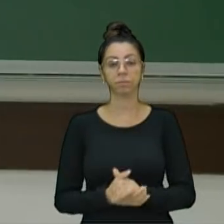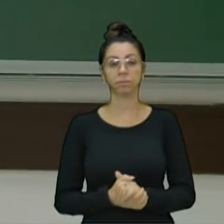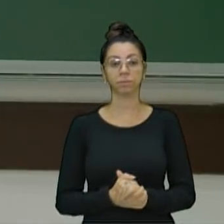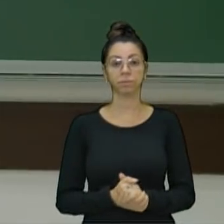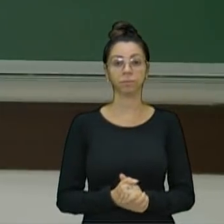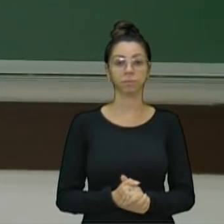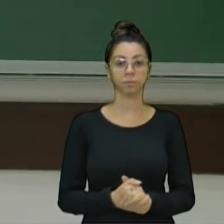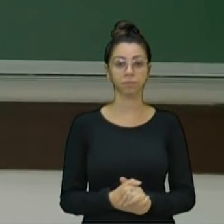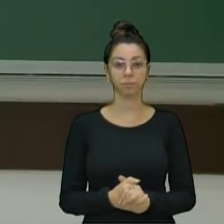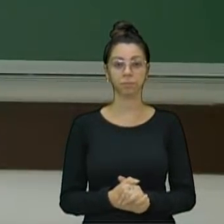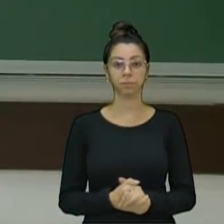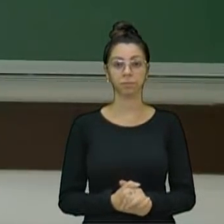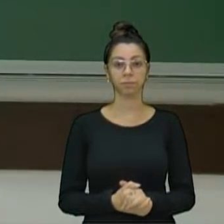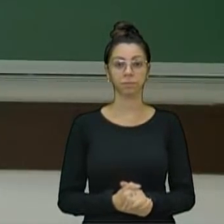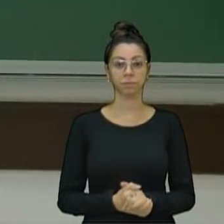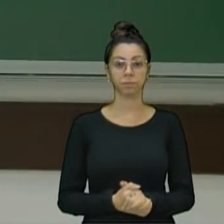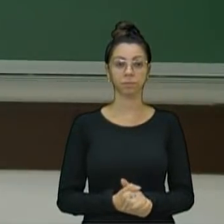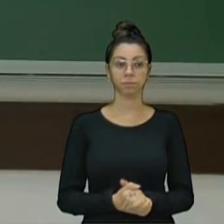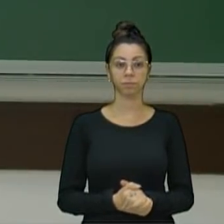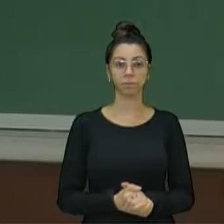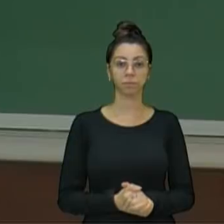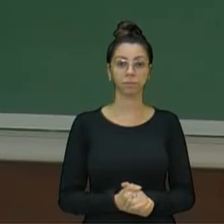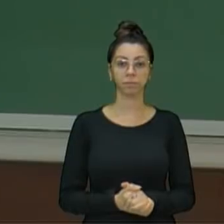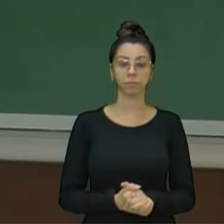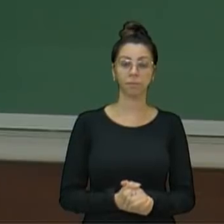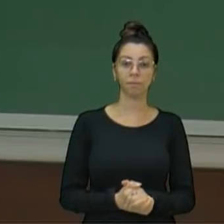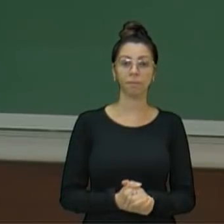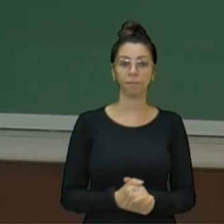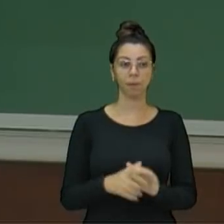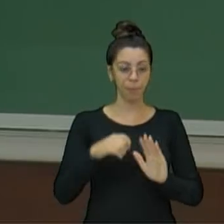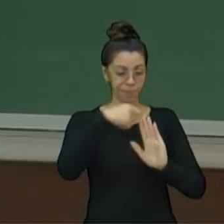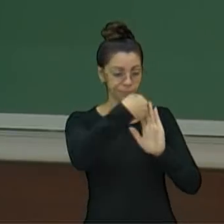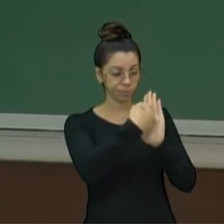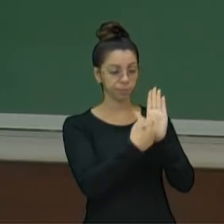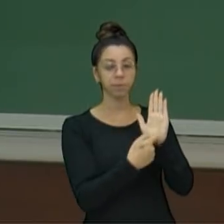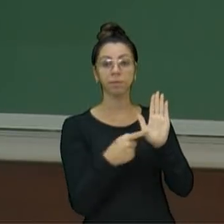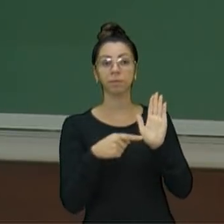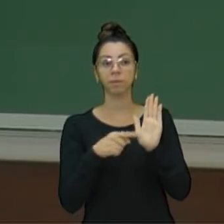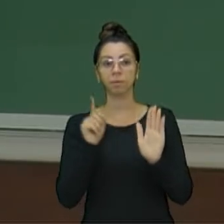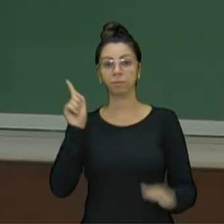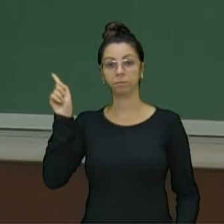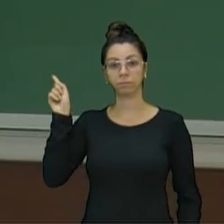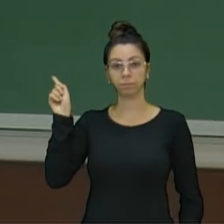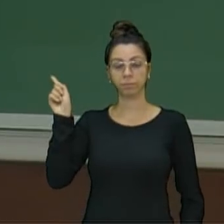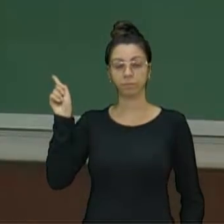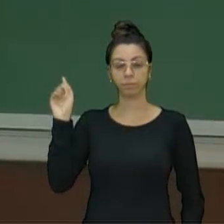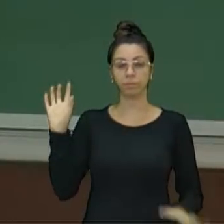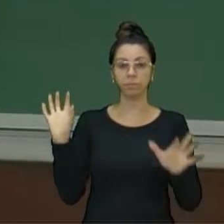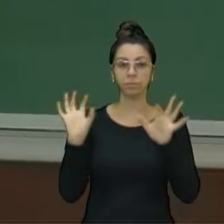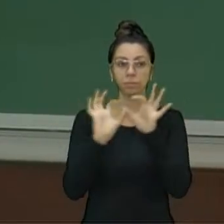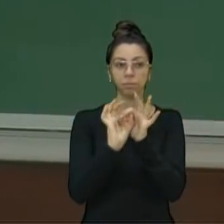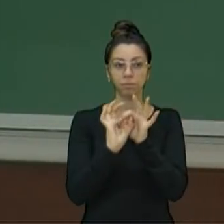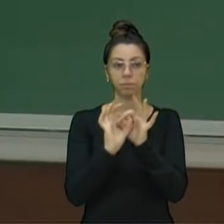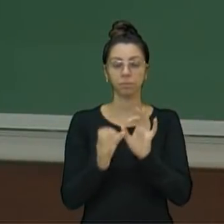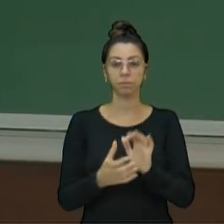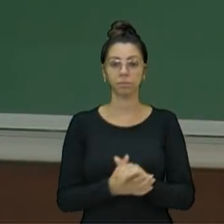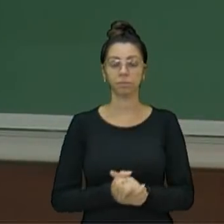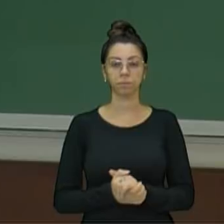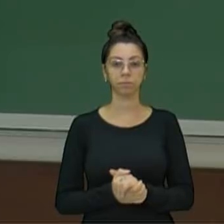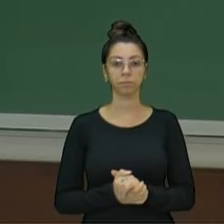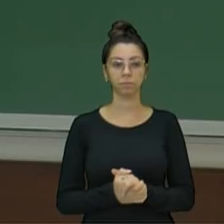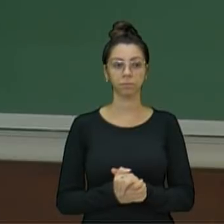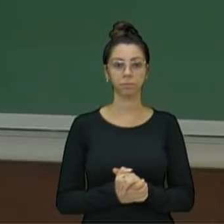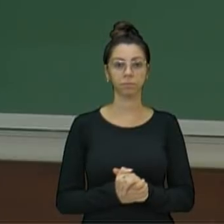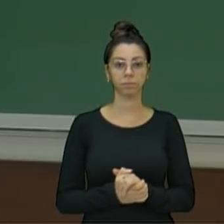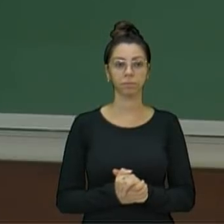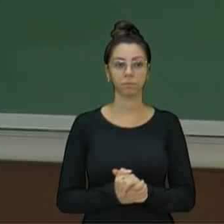Então, vejam, eu destaquei aqui no texto todas as linking words que aparecem. Nós temos o but, que indica